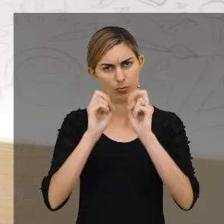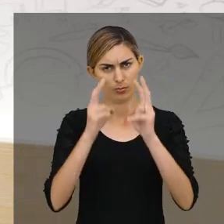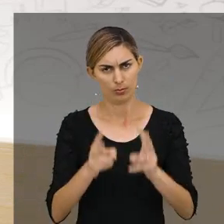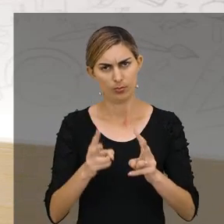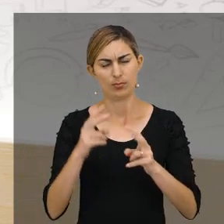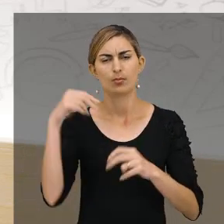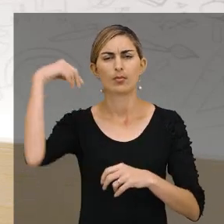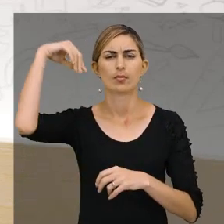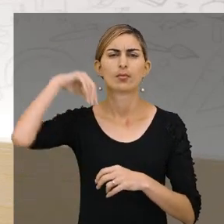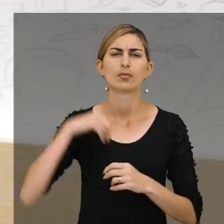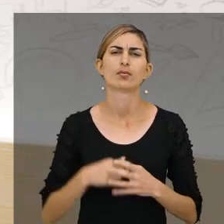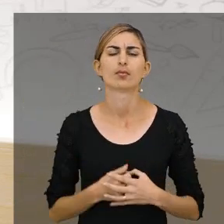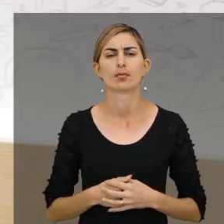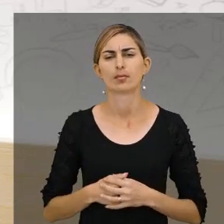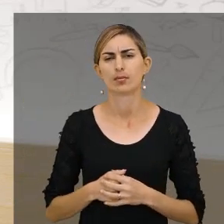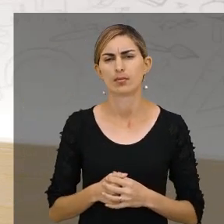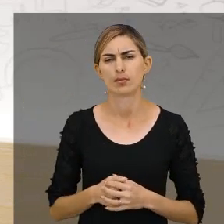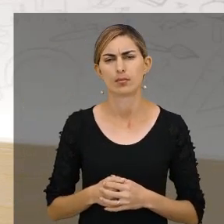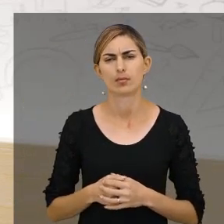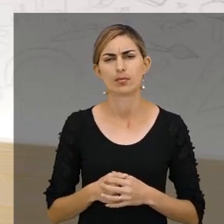ok?